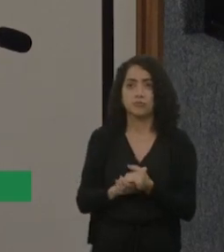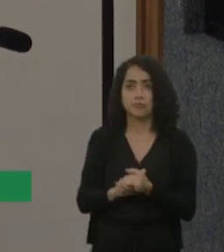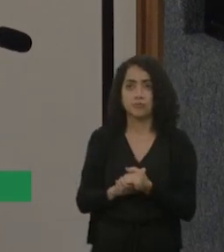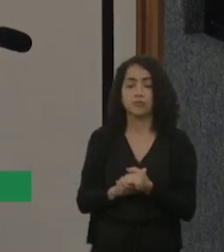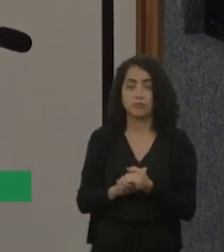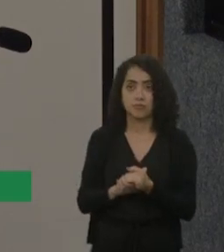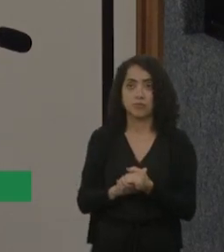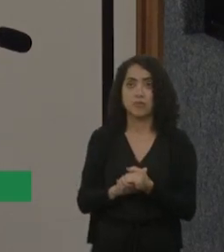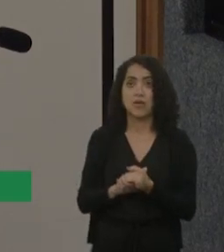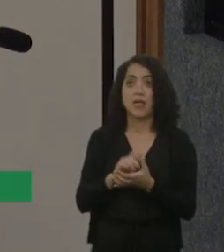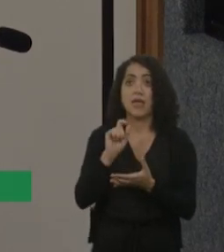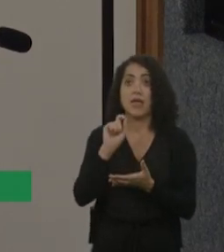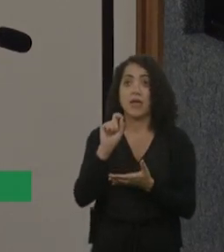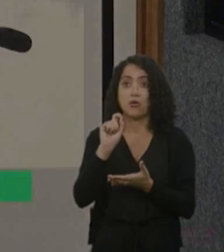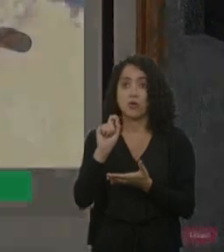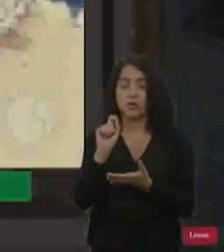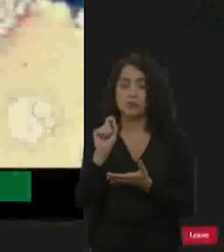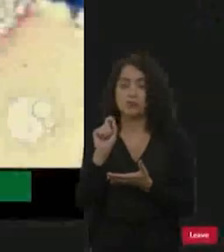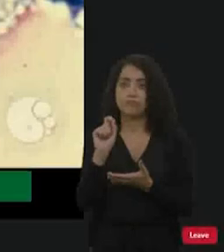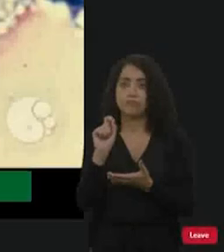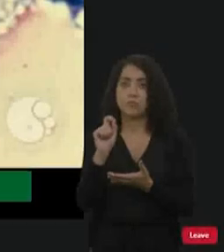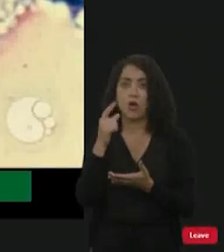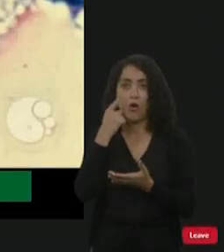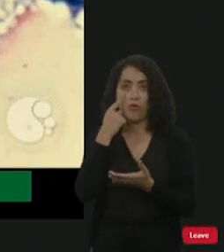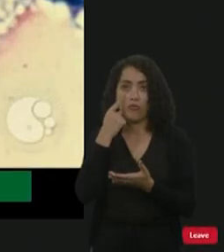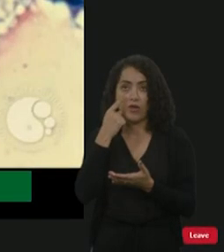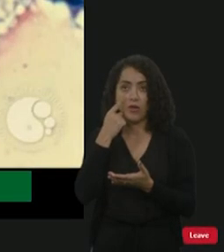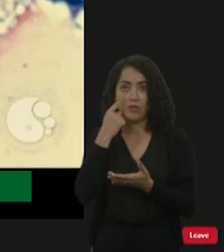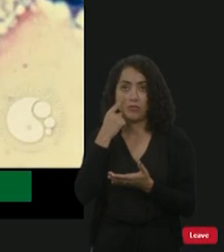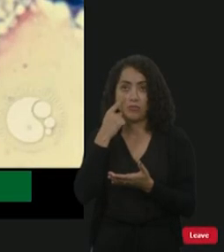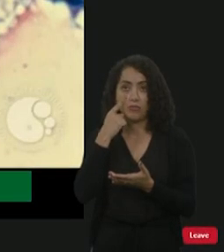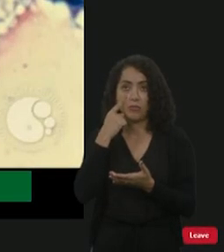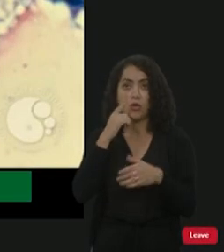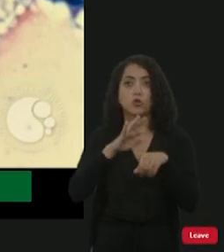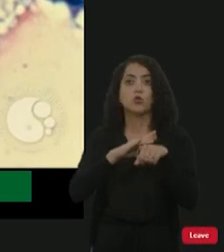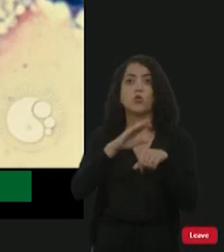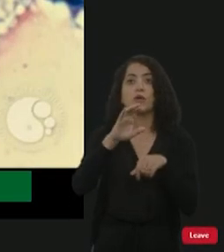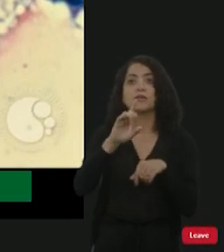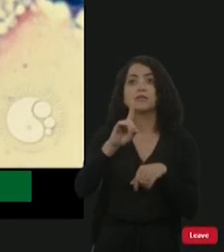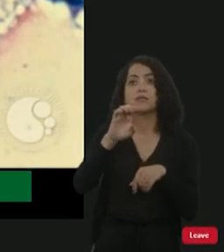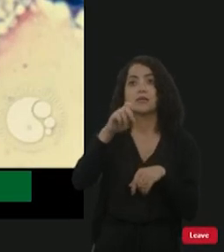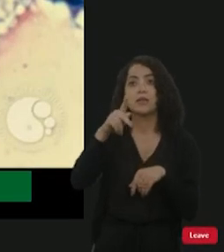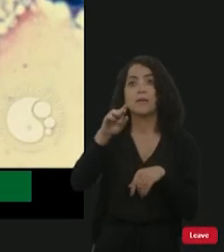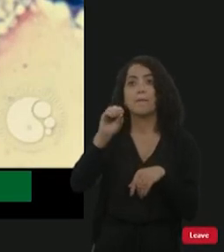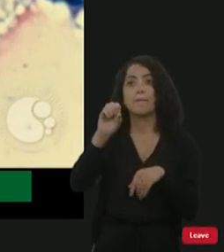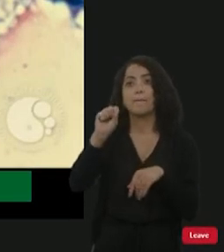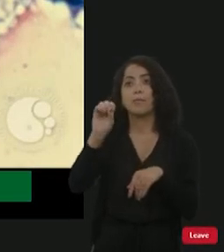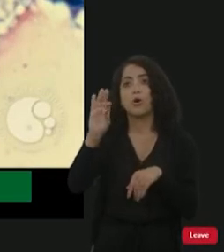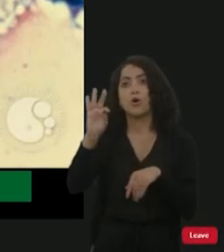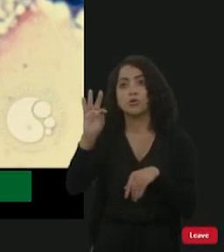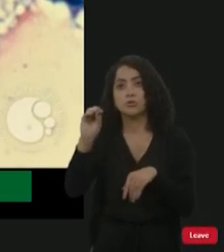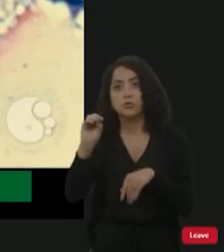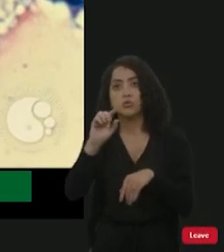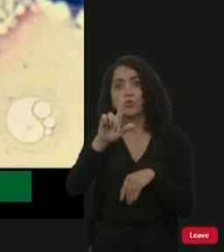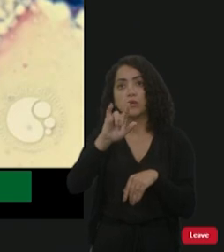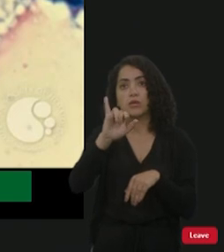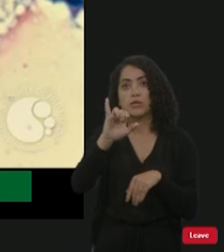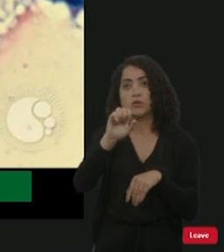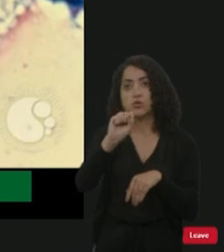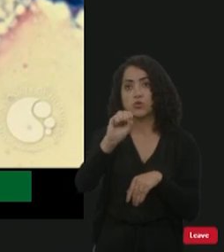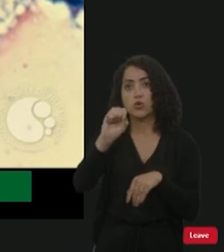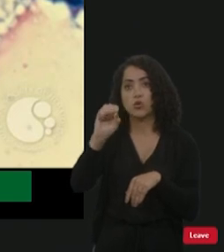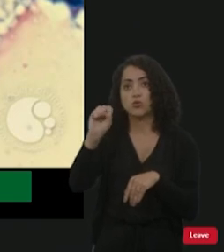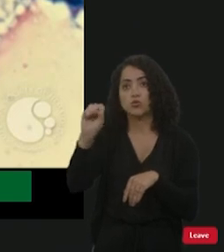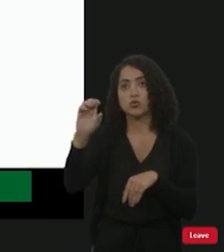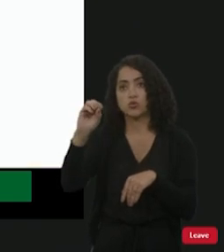depósito lisossomal é justamente isso aqui, ó. Vejam que essa célula está cheia de bolinha. Essas bolinhas são gordura. Então,